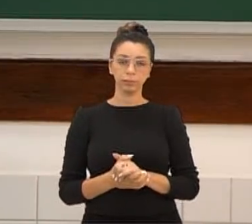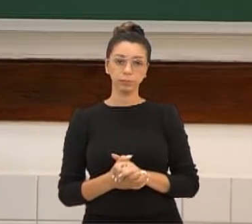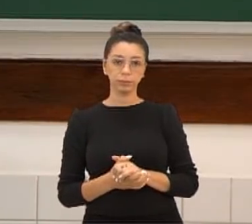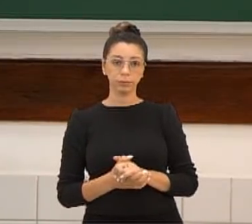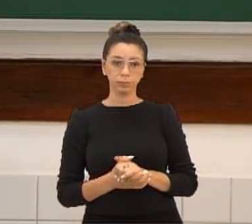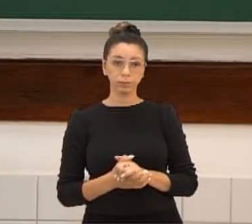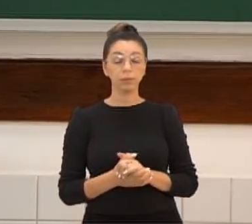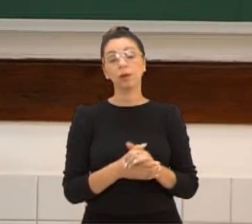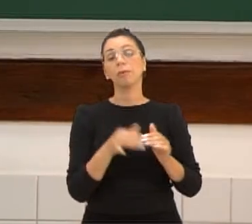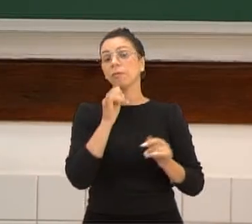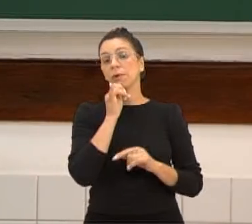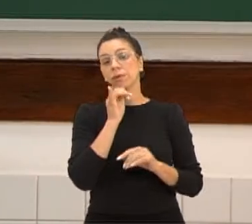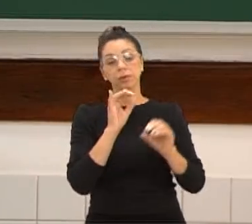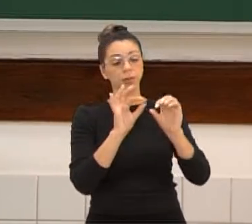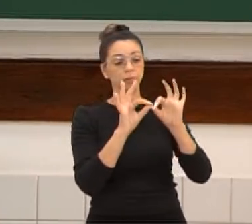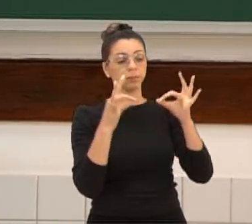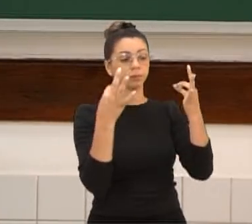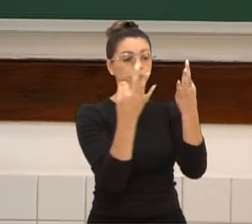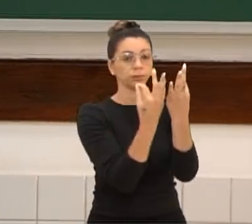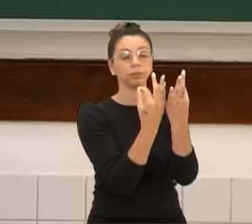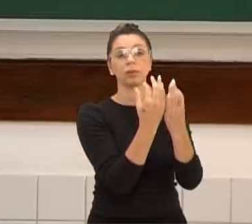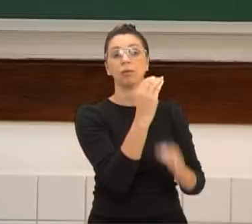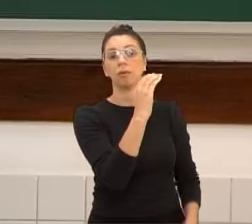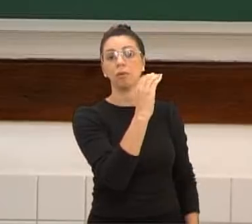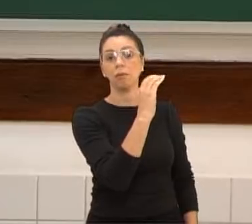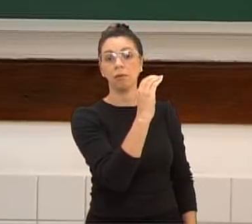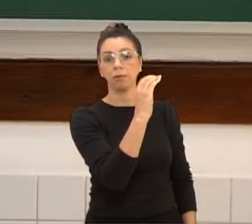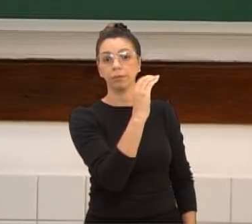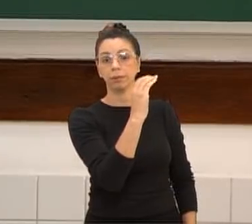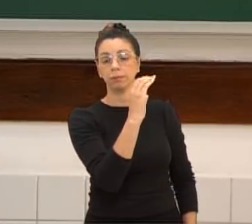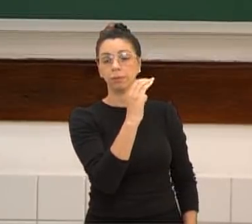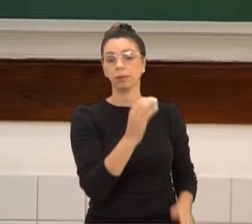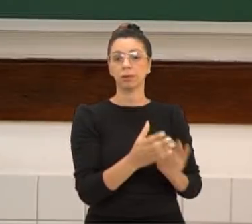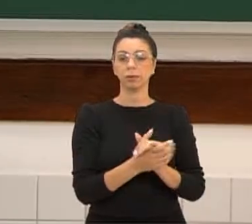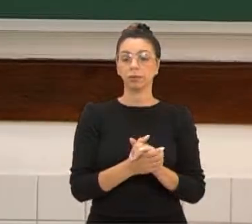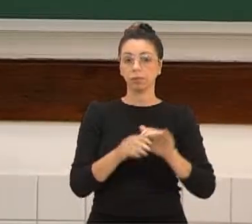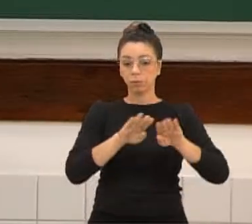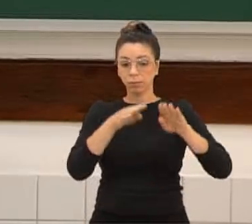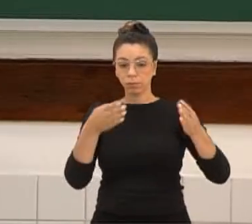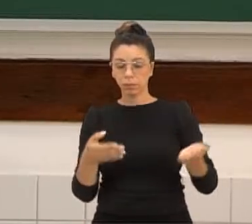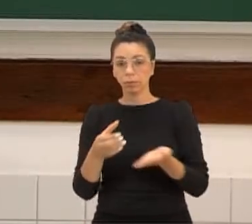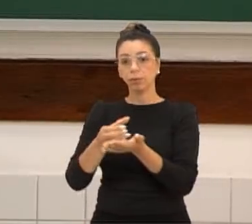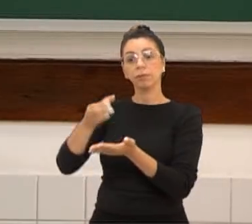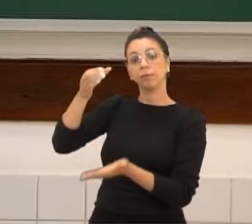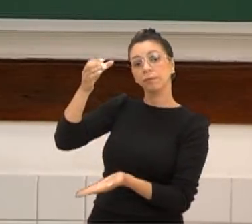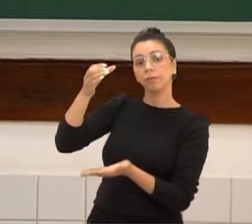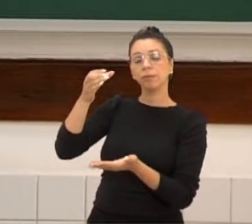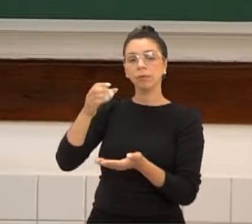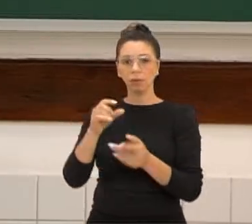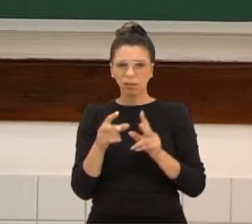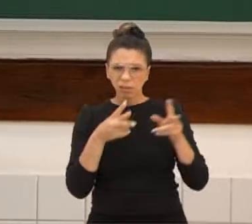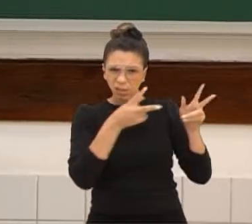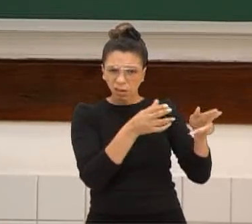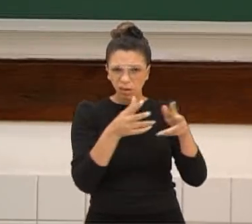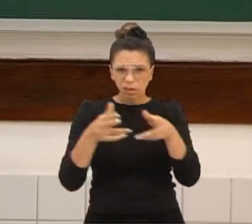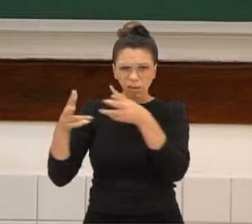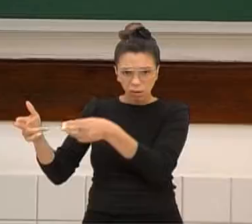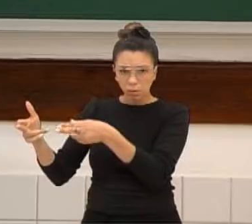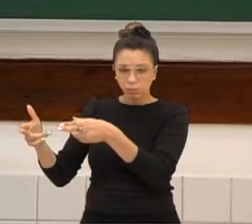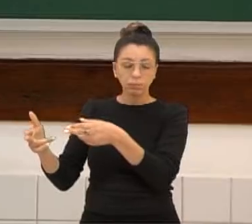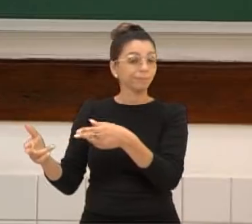encontrou do comprimento, por exemplo, lá para o tampo da mesa, para a garrafa PET, para a latinha, foi igual para todo